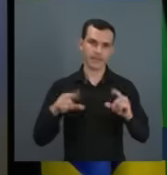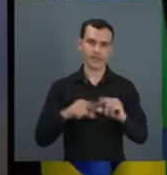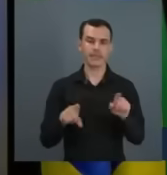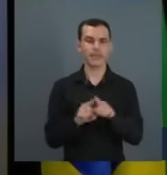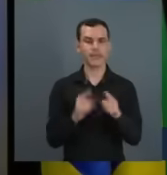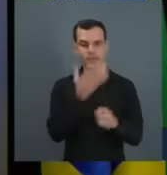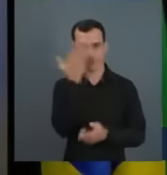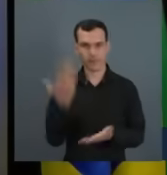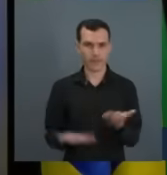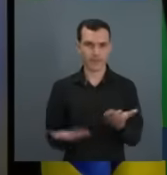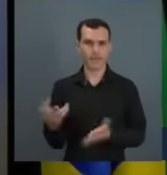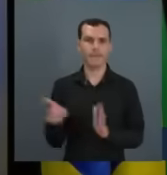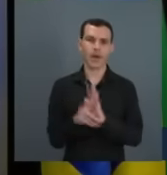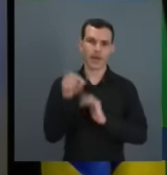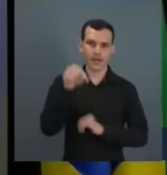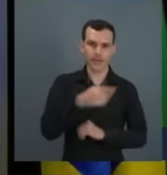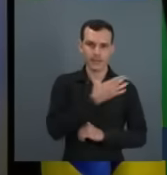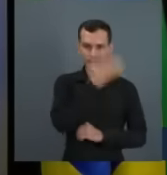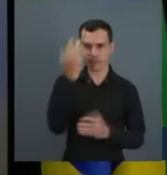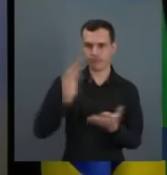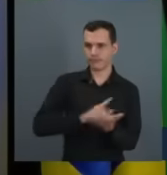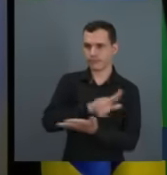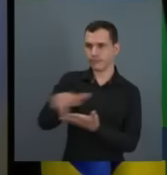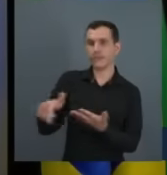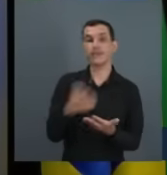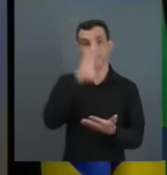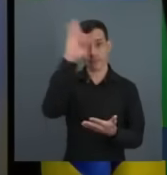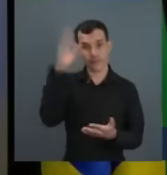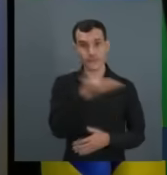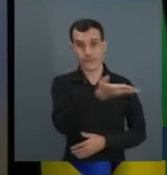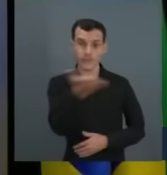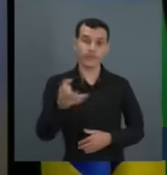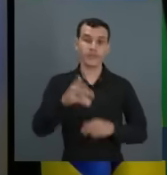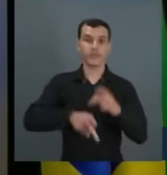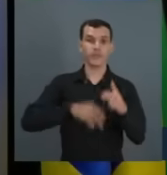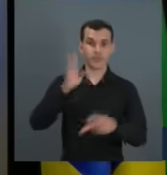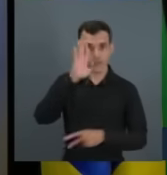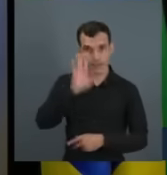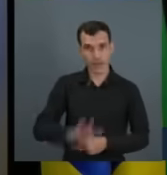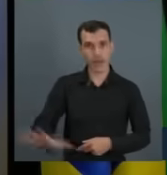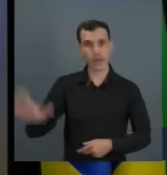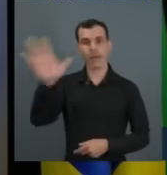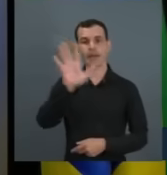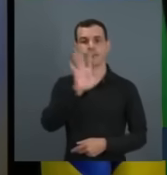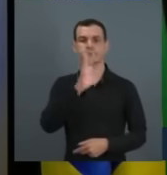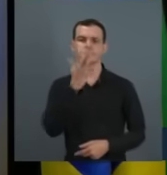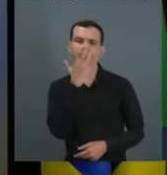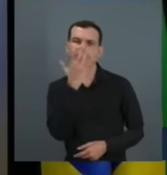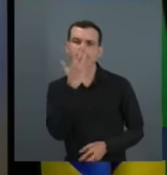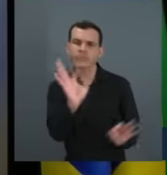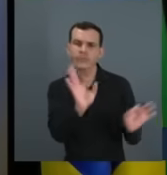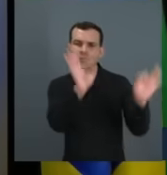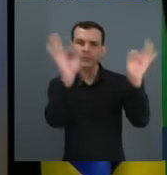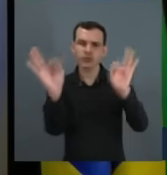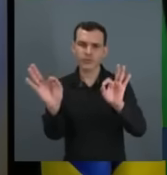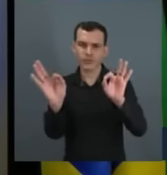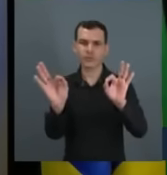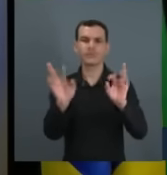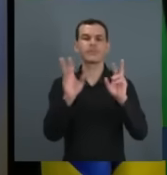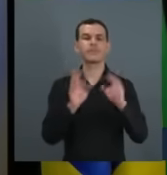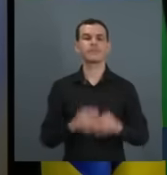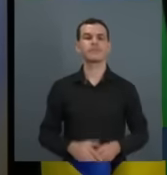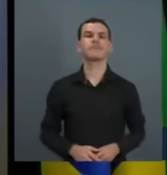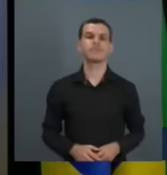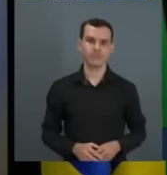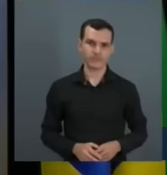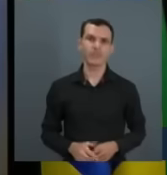casa, assessores, e você, especialmente brasileira, brasileiro, que nos assiste e nos ouve pelo trabalho sempre